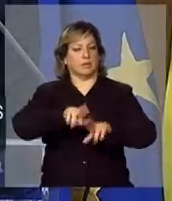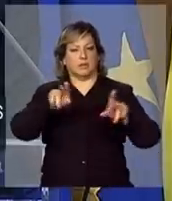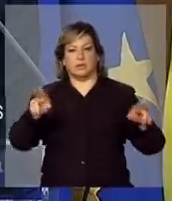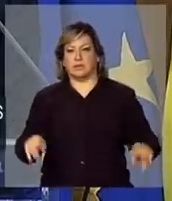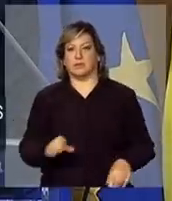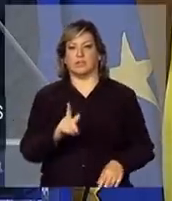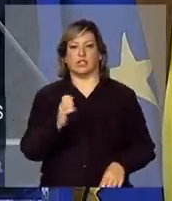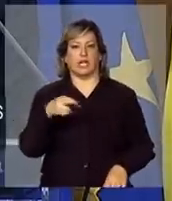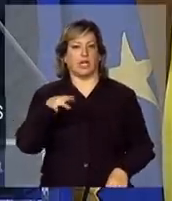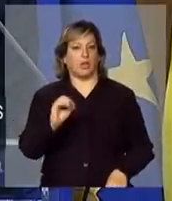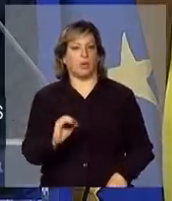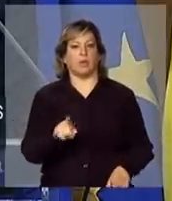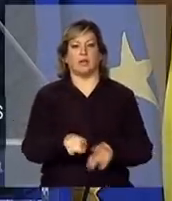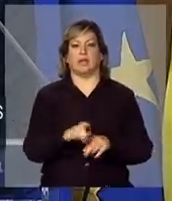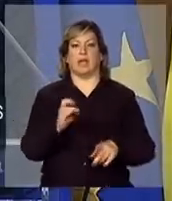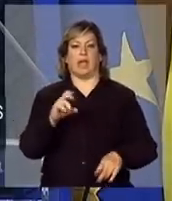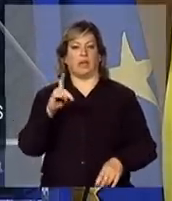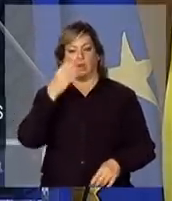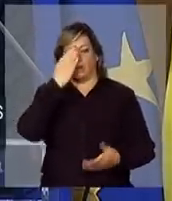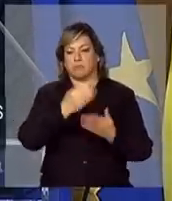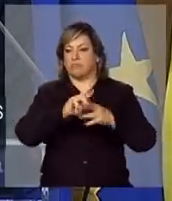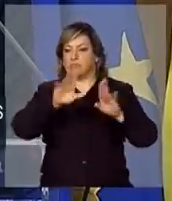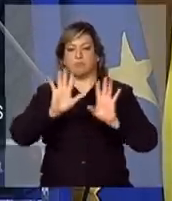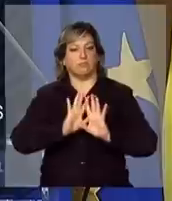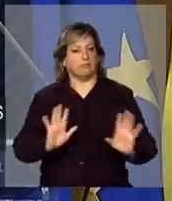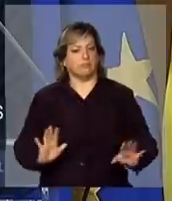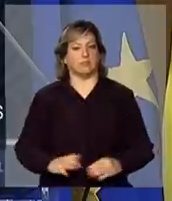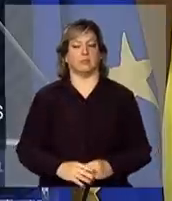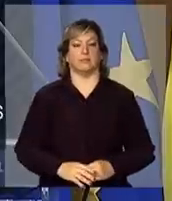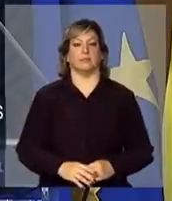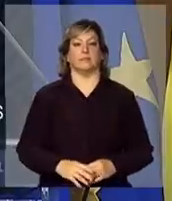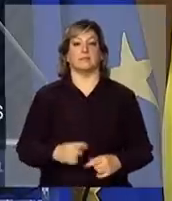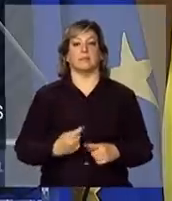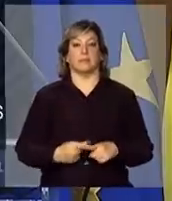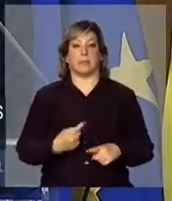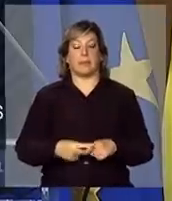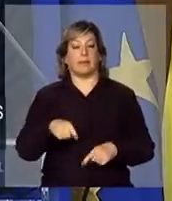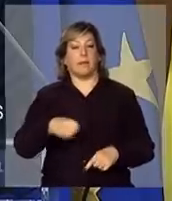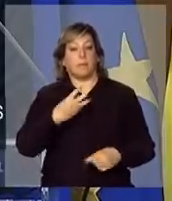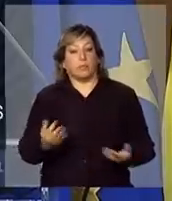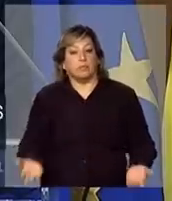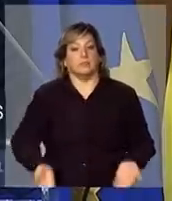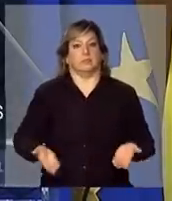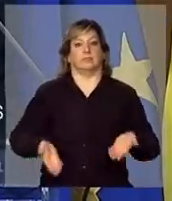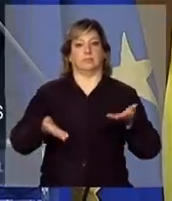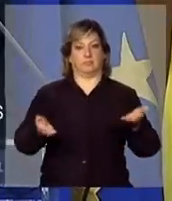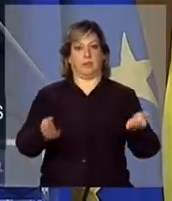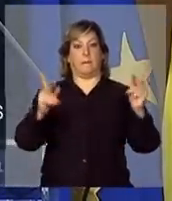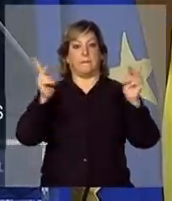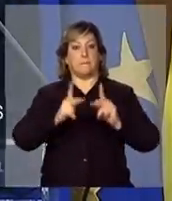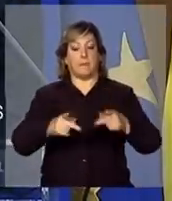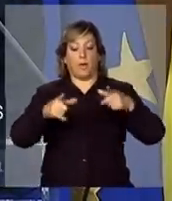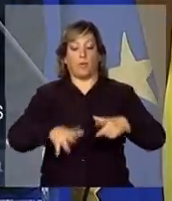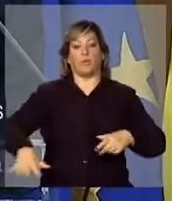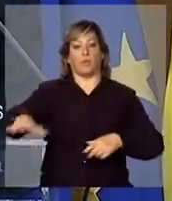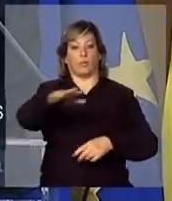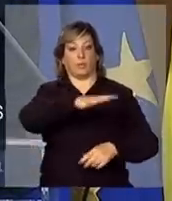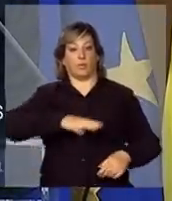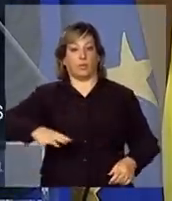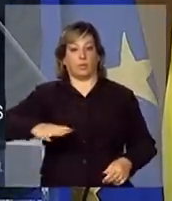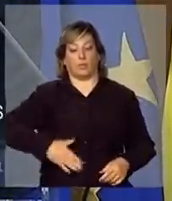credo. Também frisei a importância de se dar um novo fôlego e, assim, impulsionarmos o processo de paz no Oriente Médio